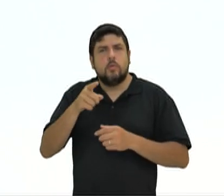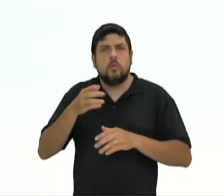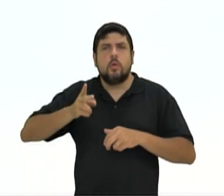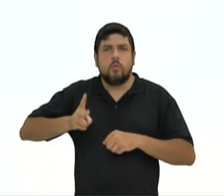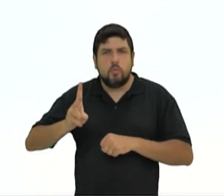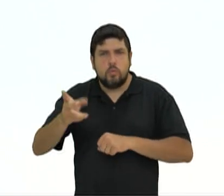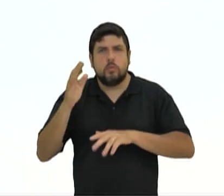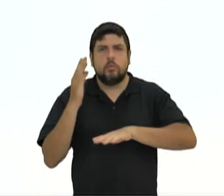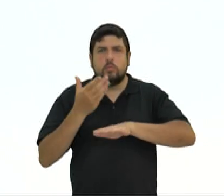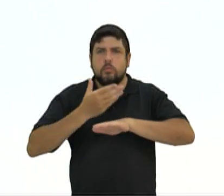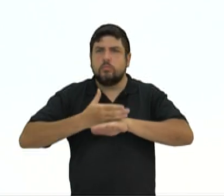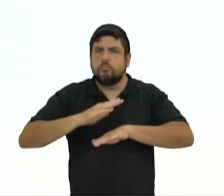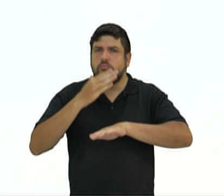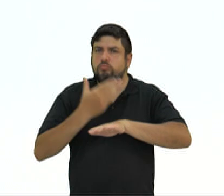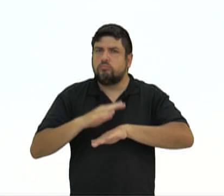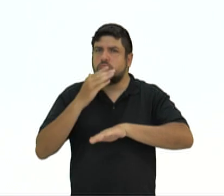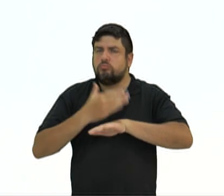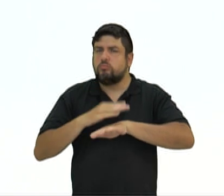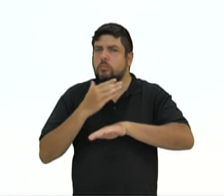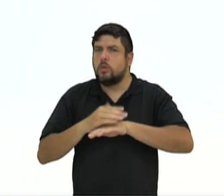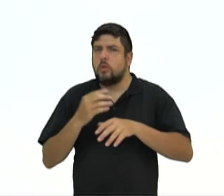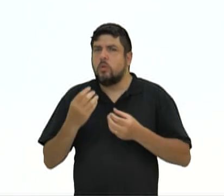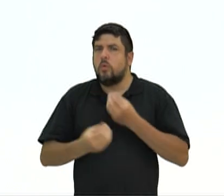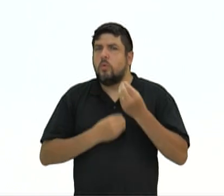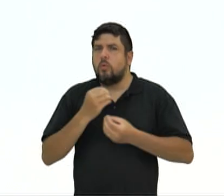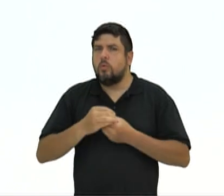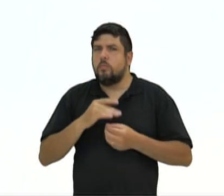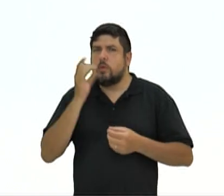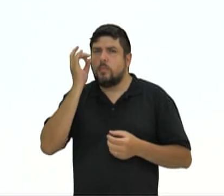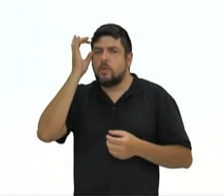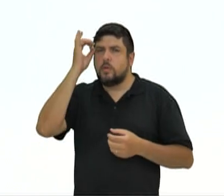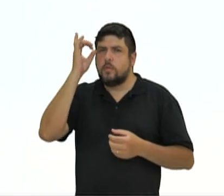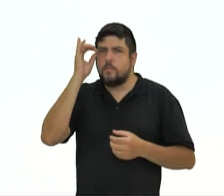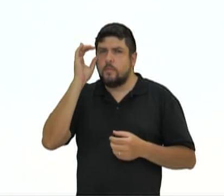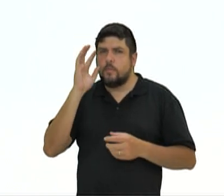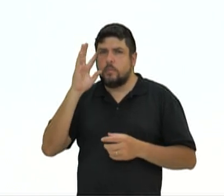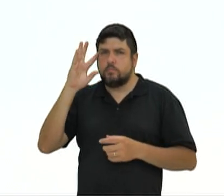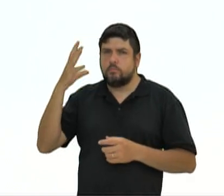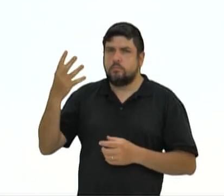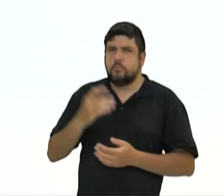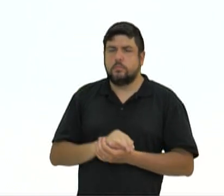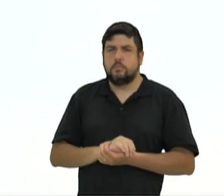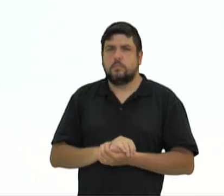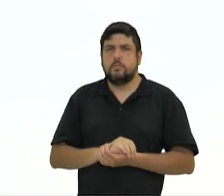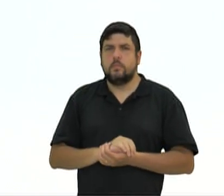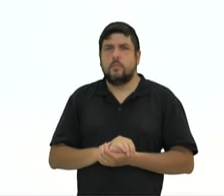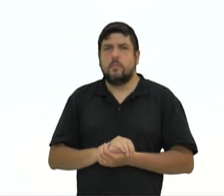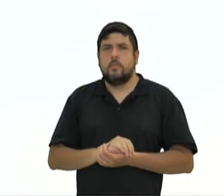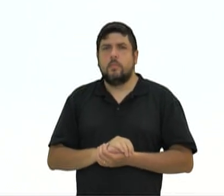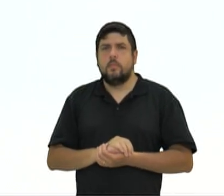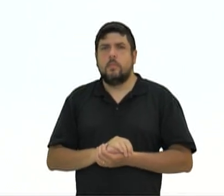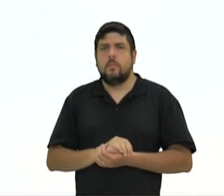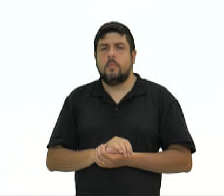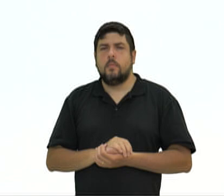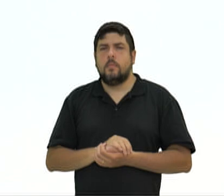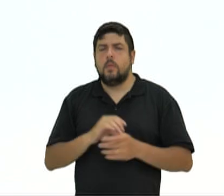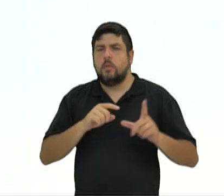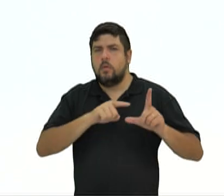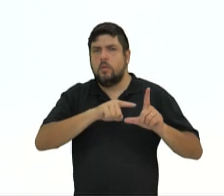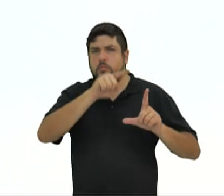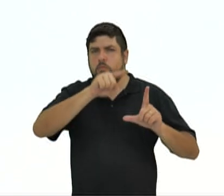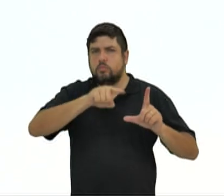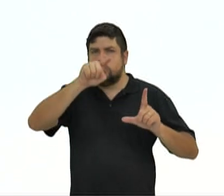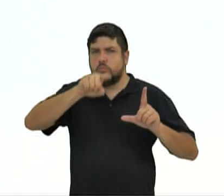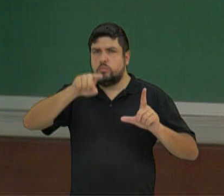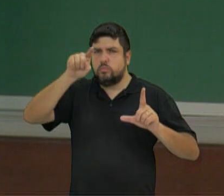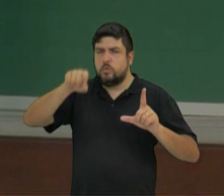continue aí sendo bem fácil, bem capaz de resolver. Então veja lá. O gráfico a seguir representa as